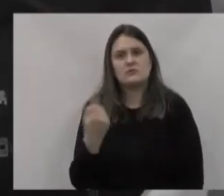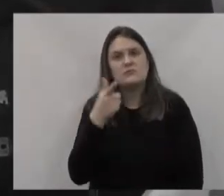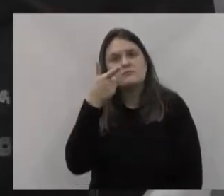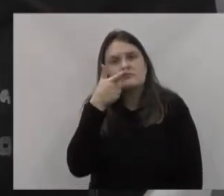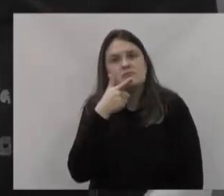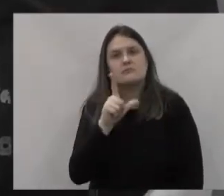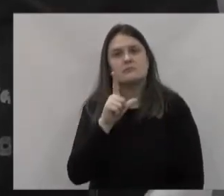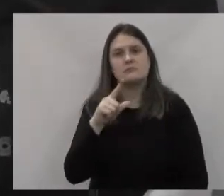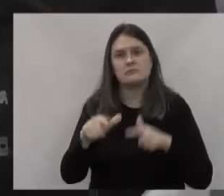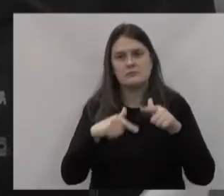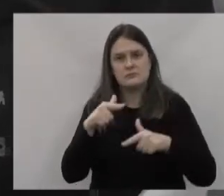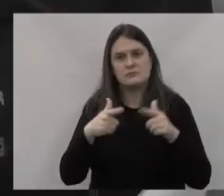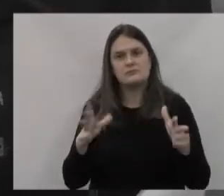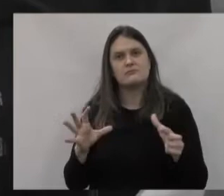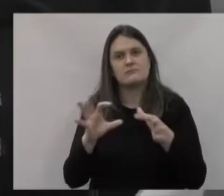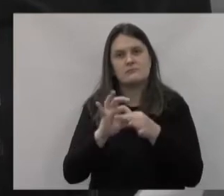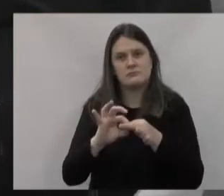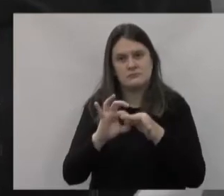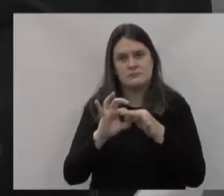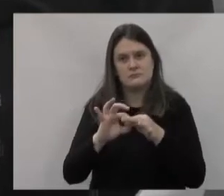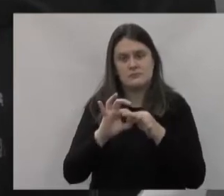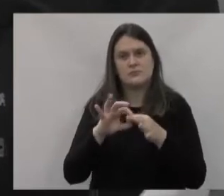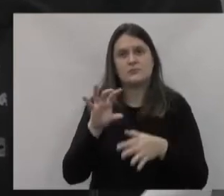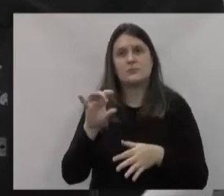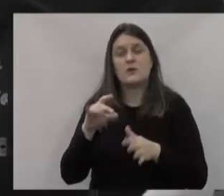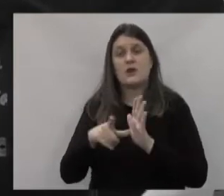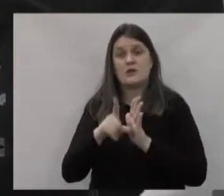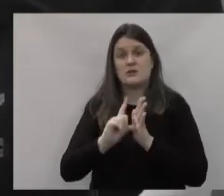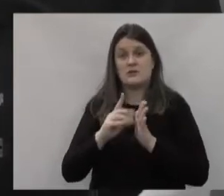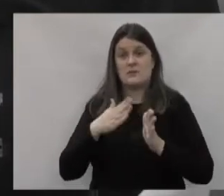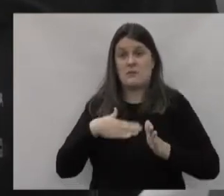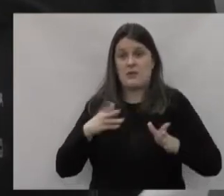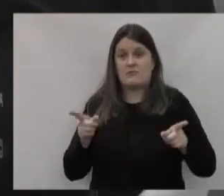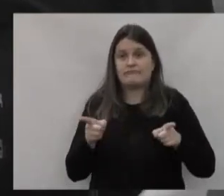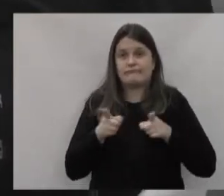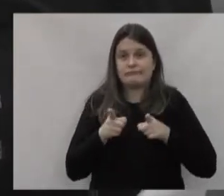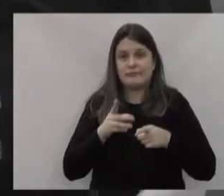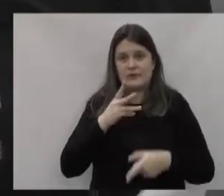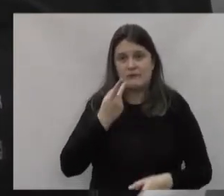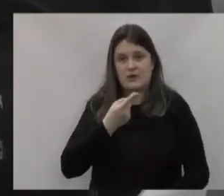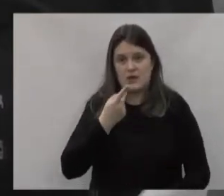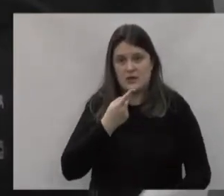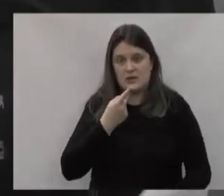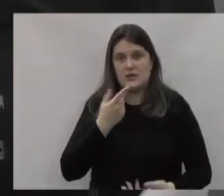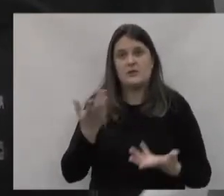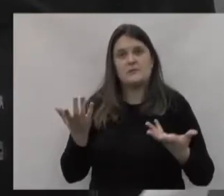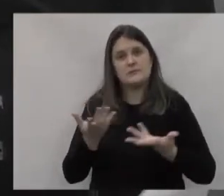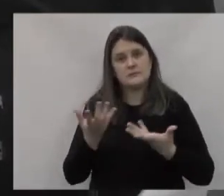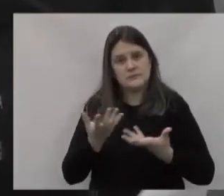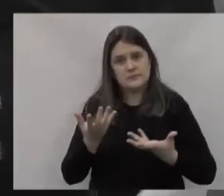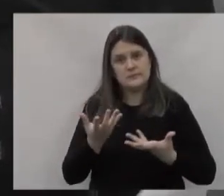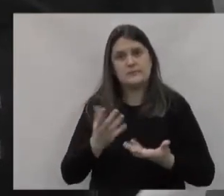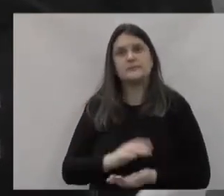consiga trabalhar em conjunto, né? E só antes de encerrar a minha fala, eu